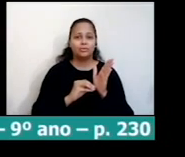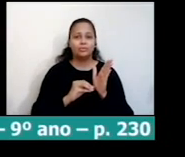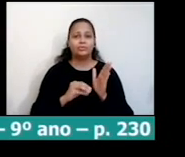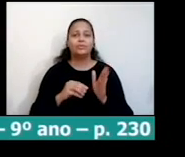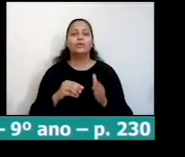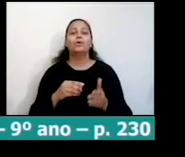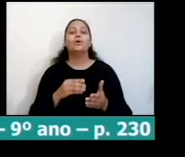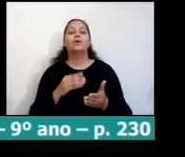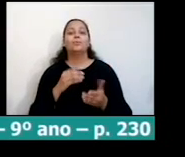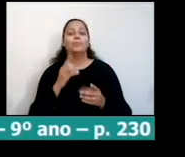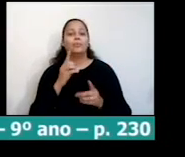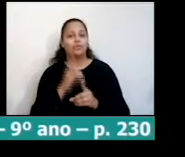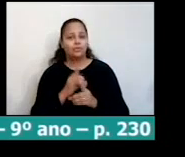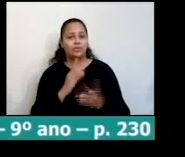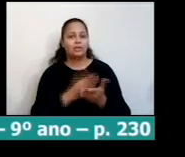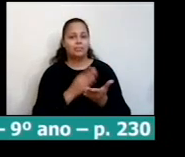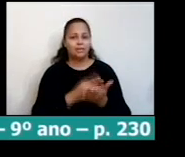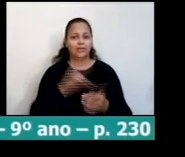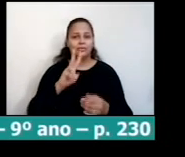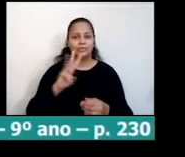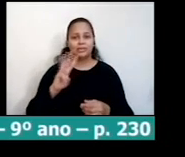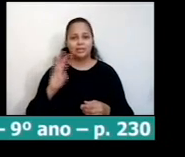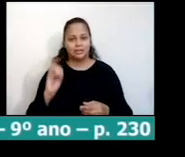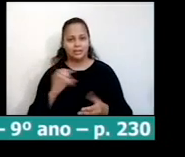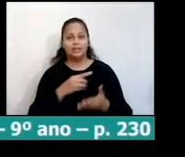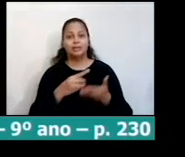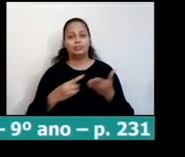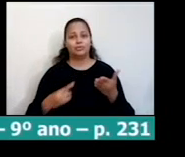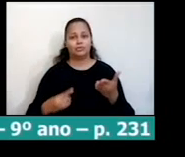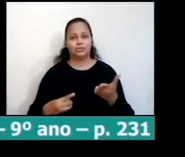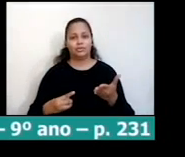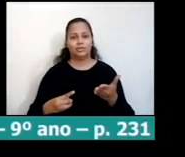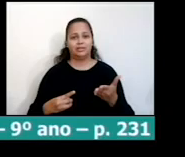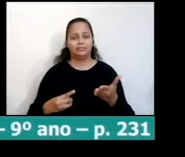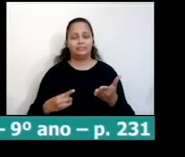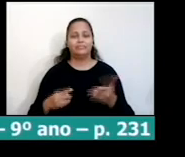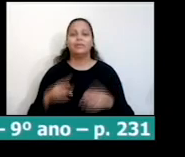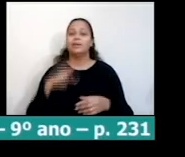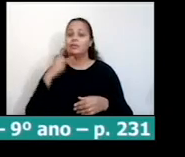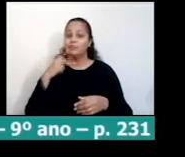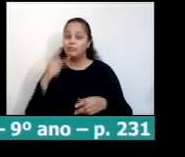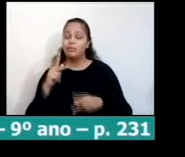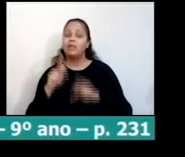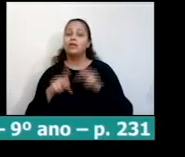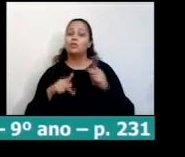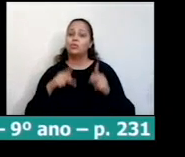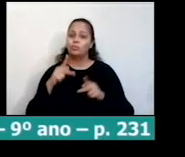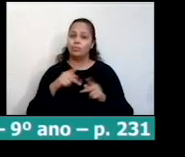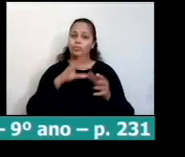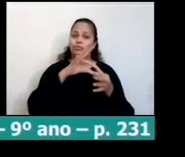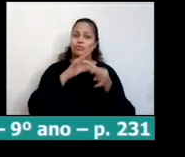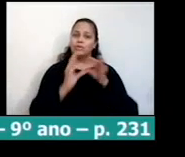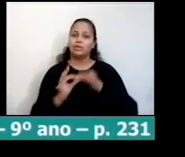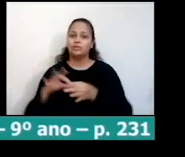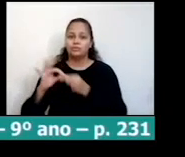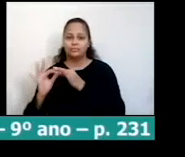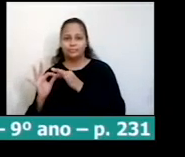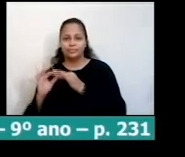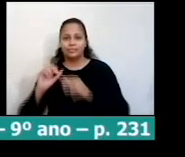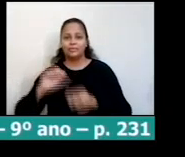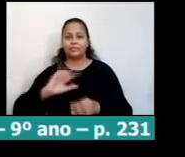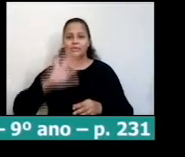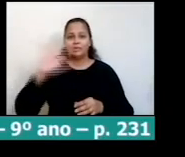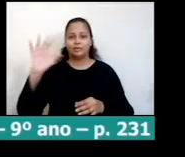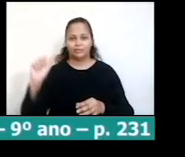aula de hoje vocês podem encontrar na página 230 da apostila. Vamos falar então da população do continente asiático. O